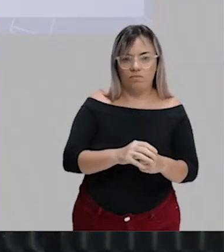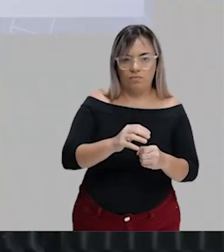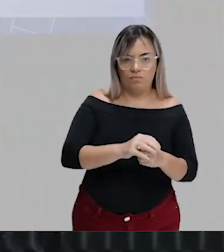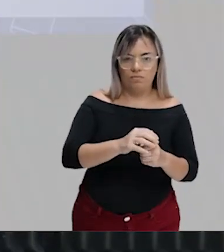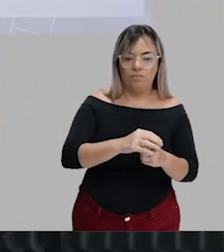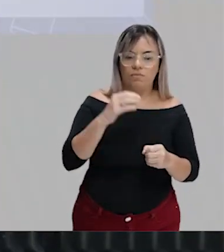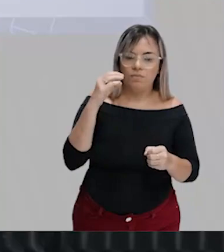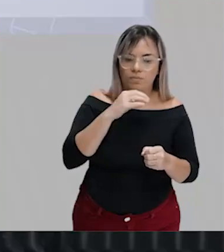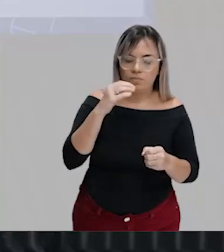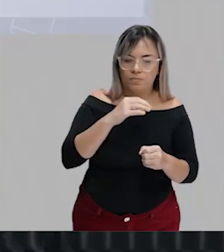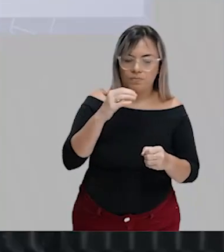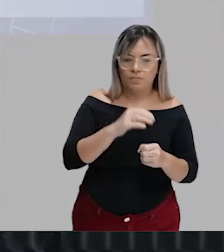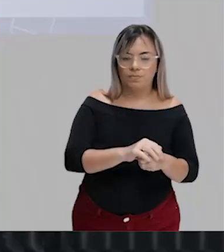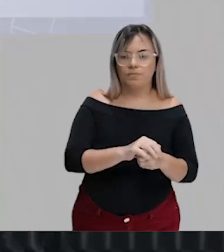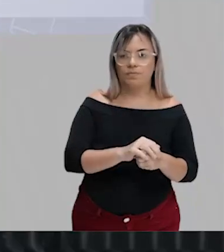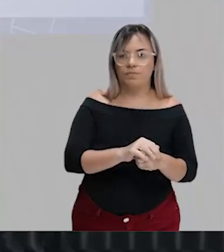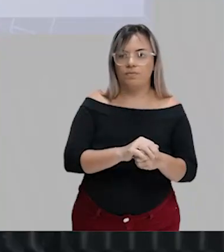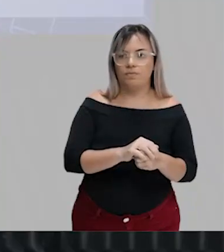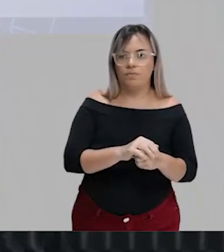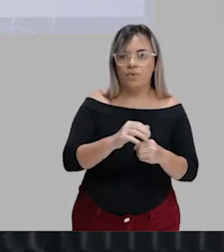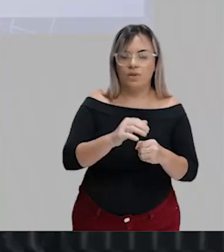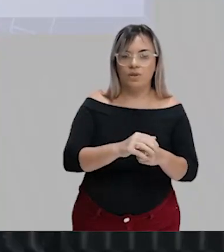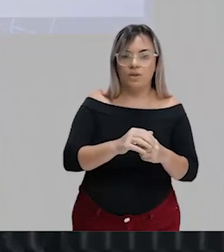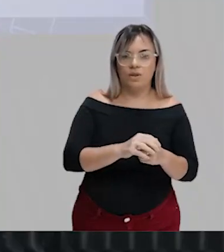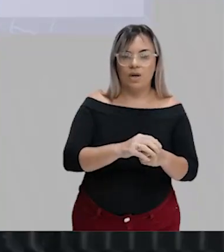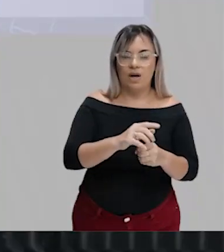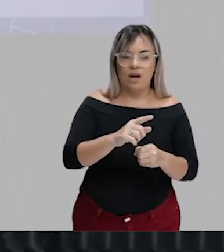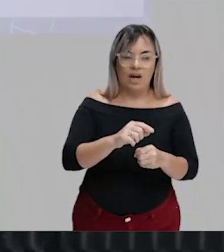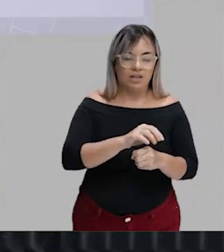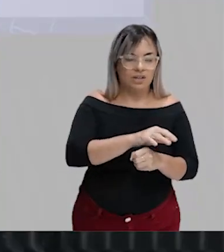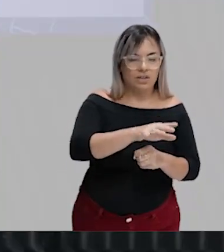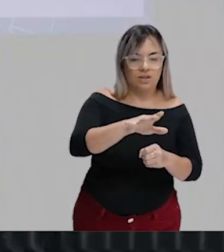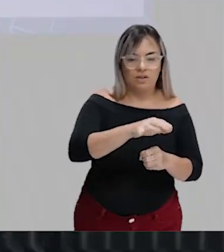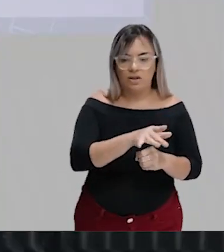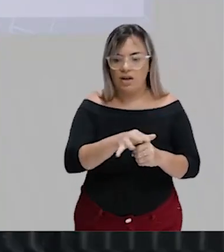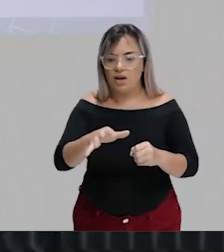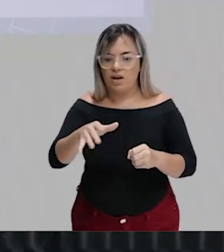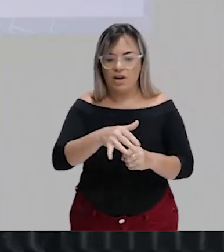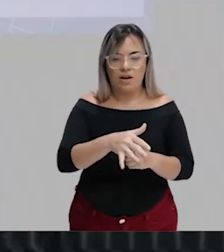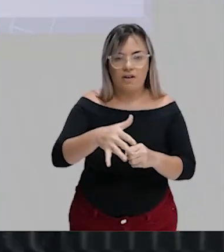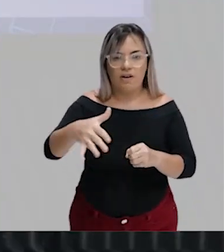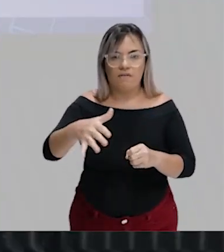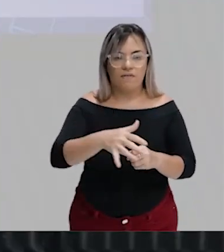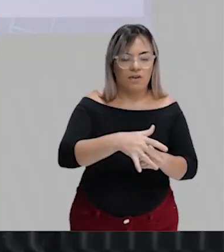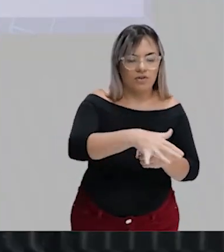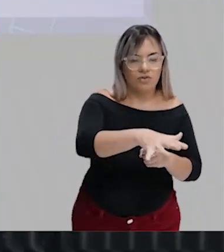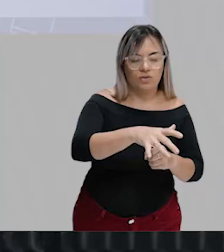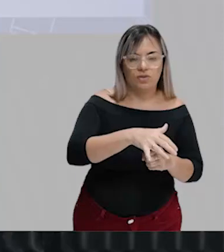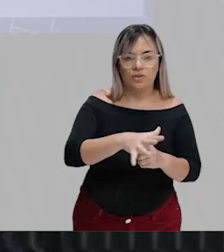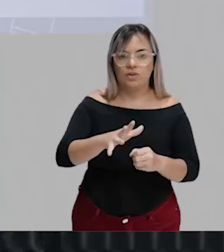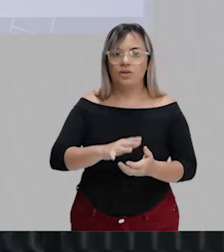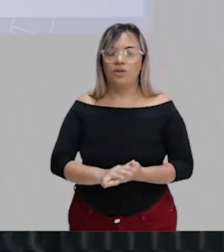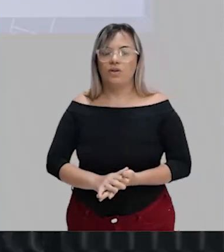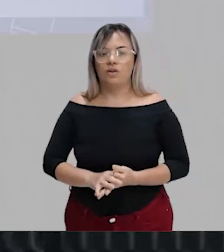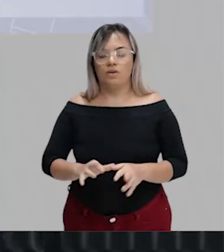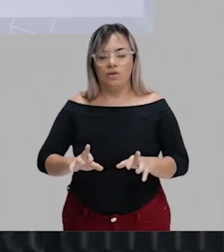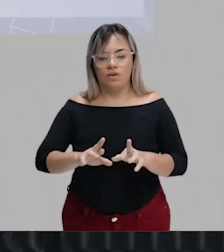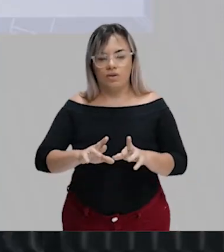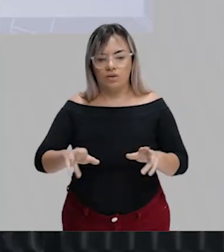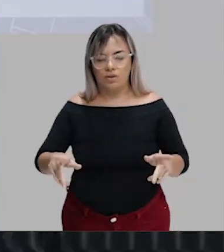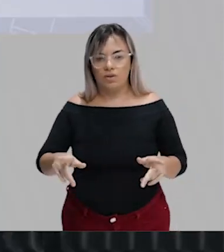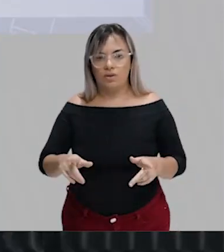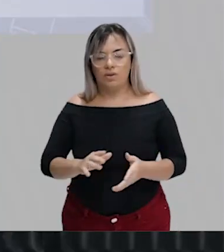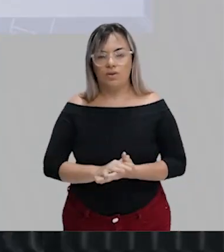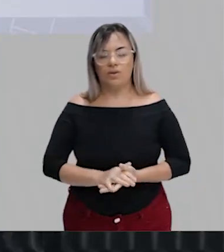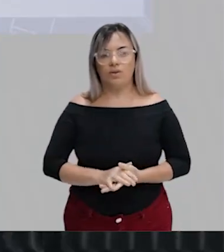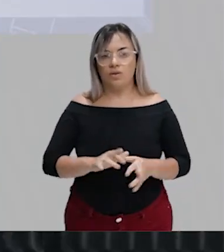ela. Mas a grande parte, né, dessa luz ela vai ser refletida. Okay? É diferente quando nós temos uma